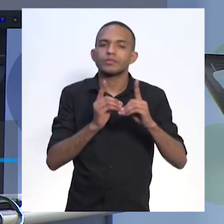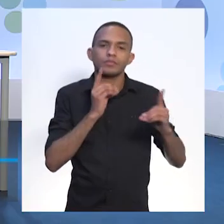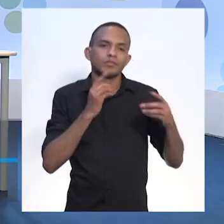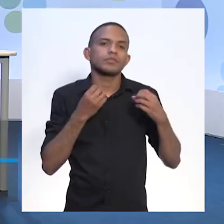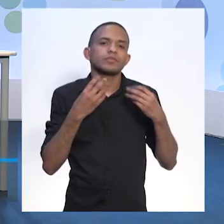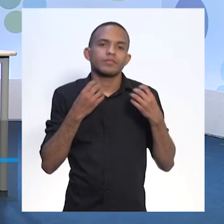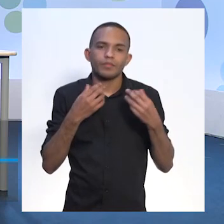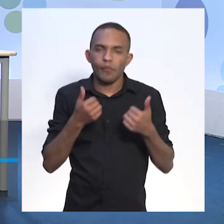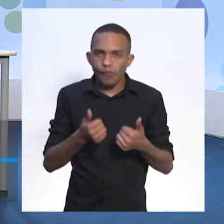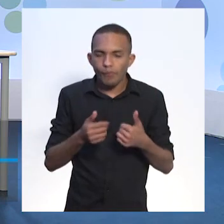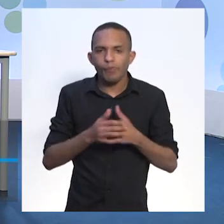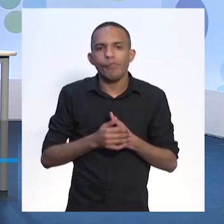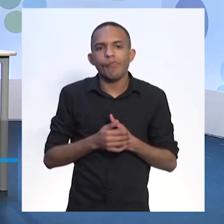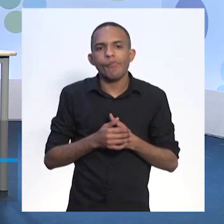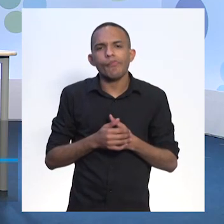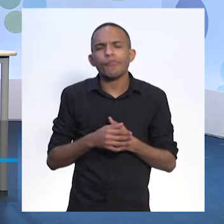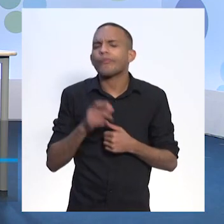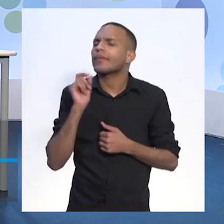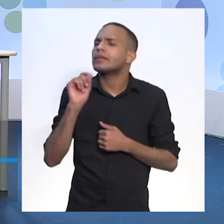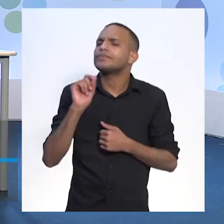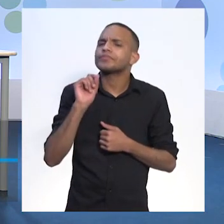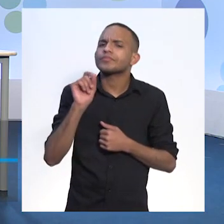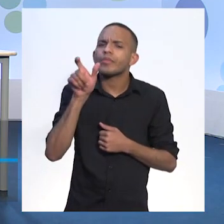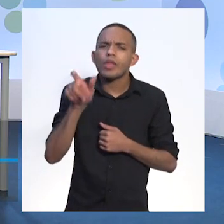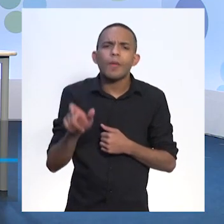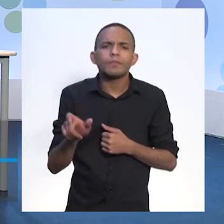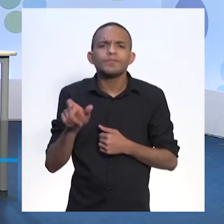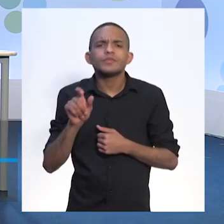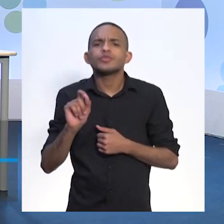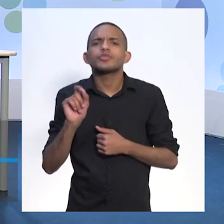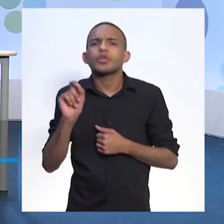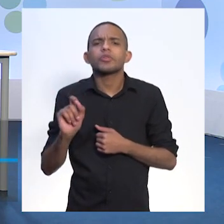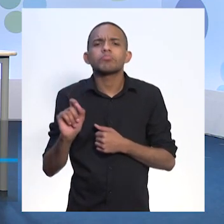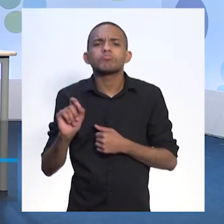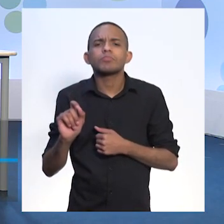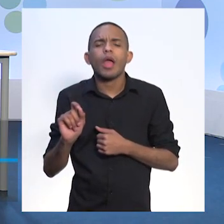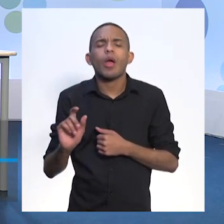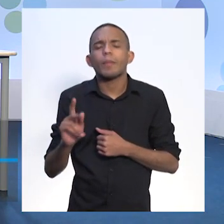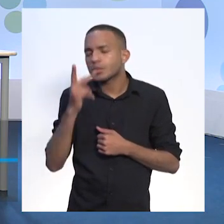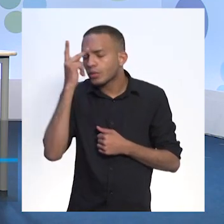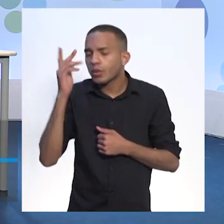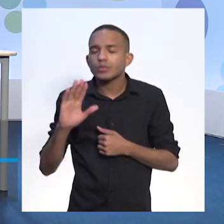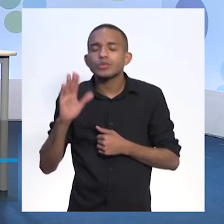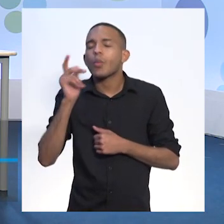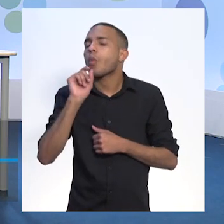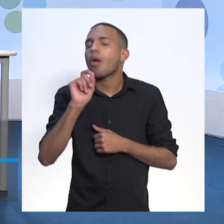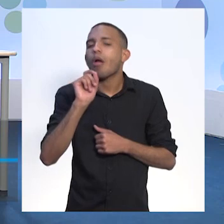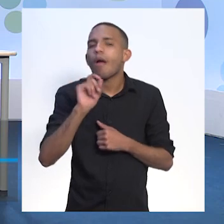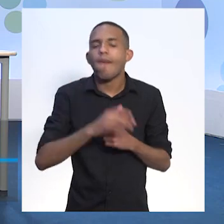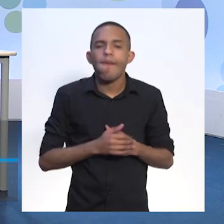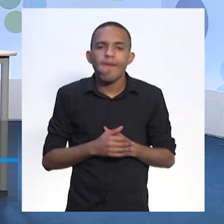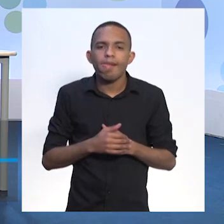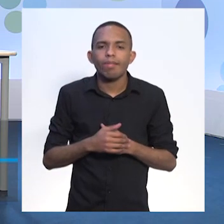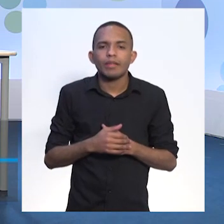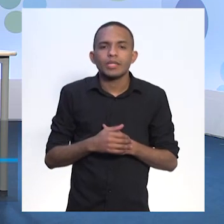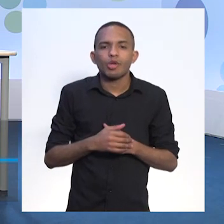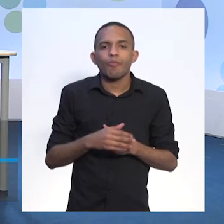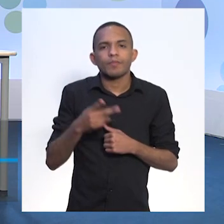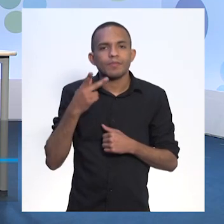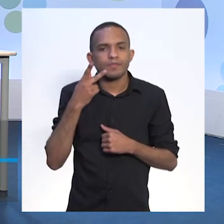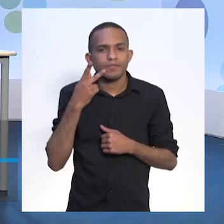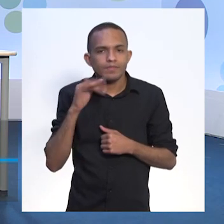Muito bem. E a C, com quem? Com quem que aconteceu isso? A C, vamos lá, a C. C,